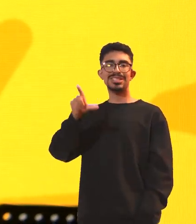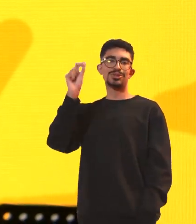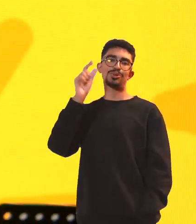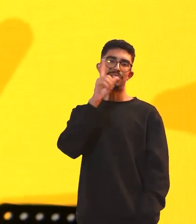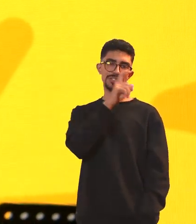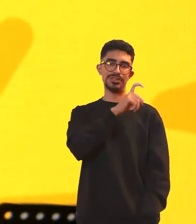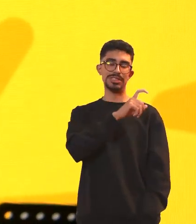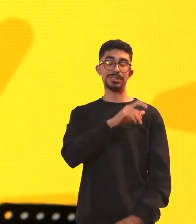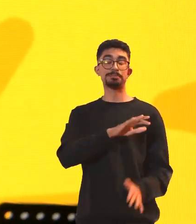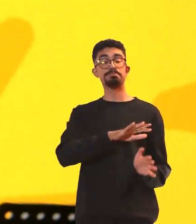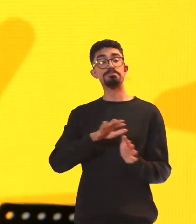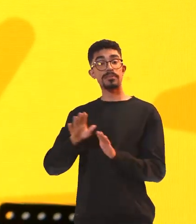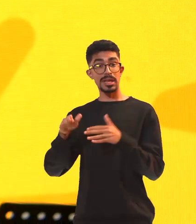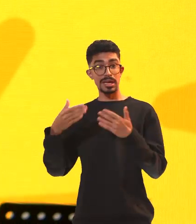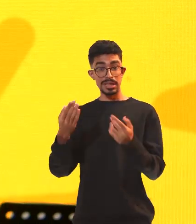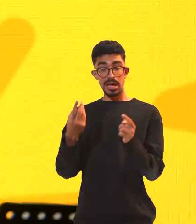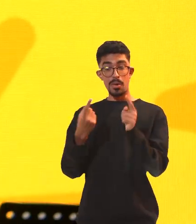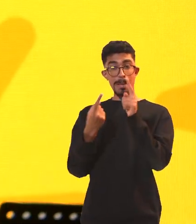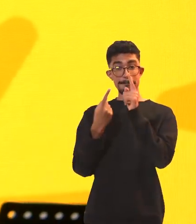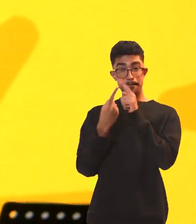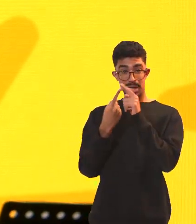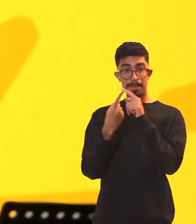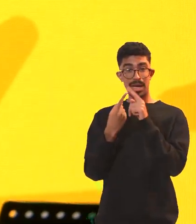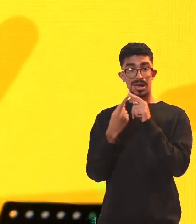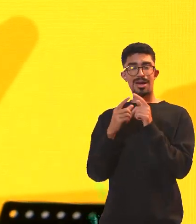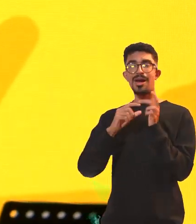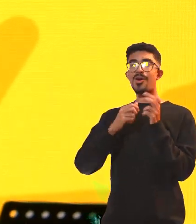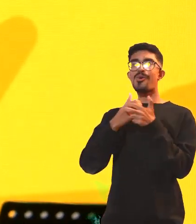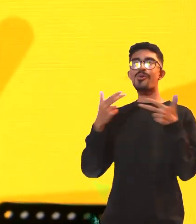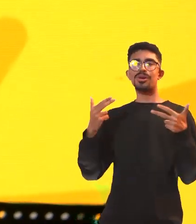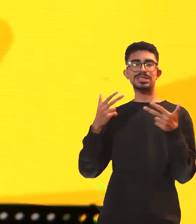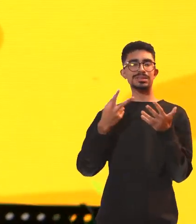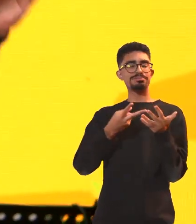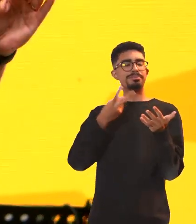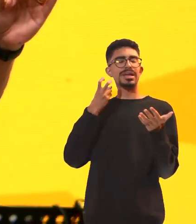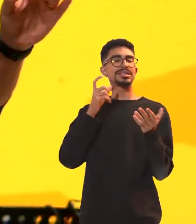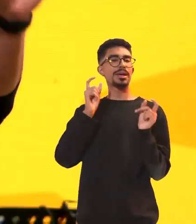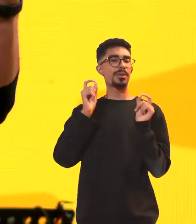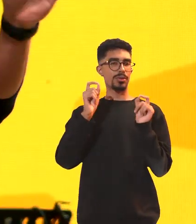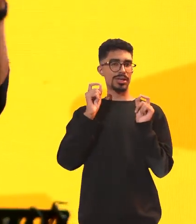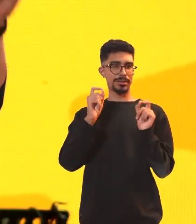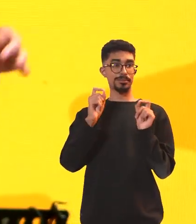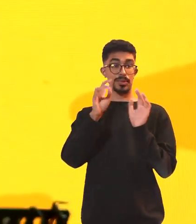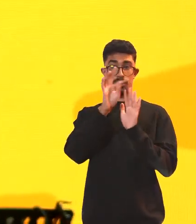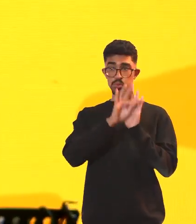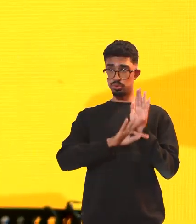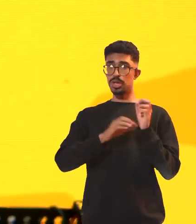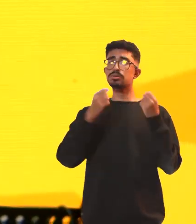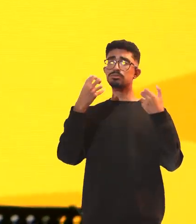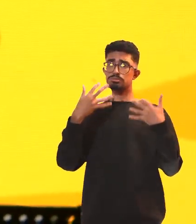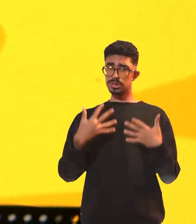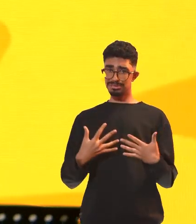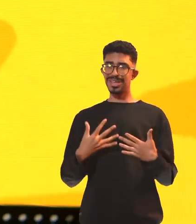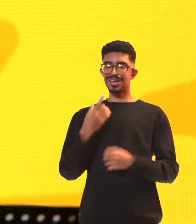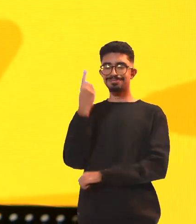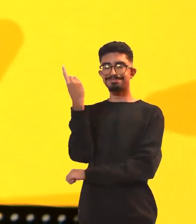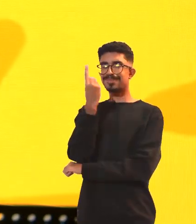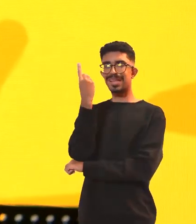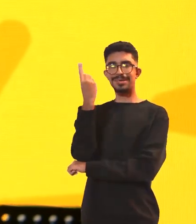primeira lição que eu percebo, e você deve ter percebido também, o texto deixa claro que Davi estava onde não deveria